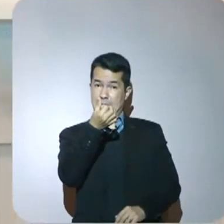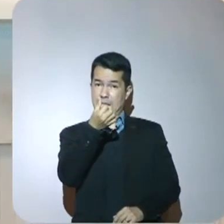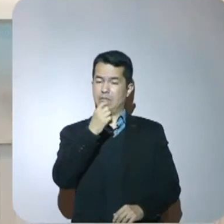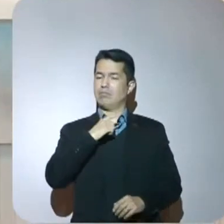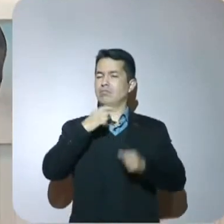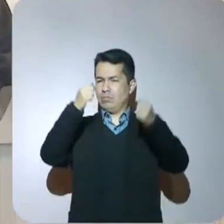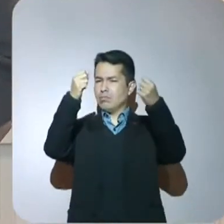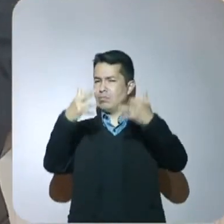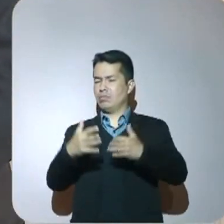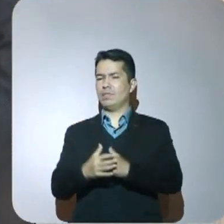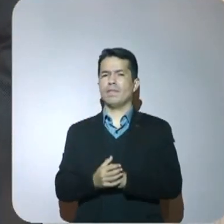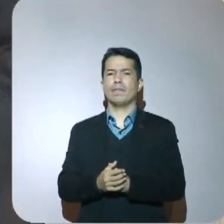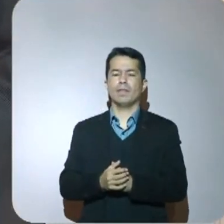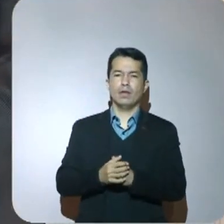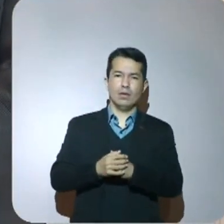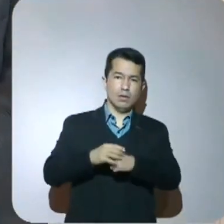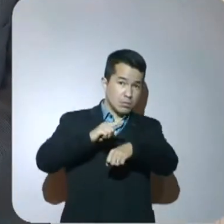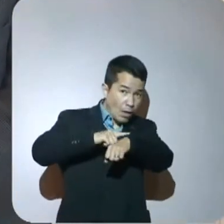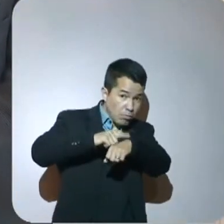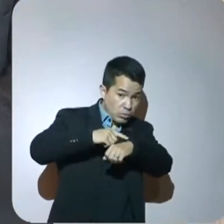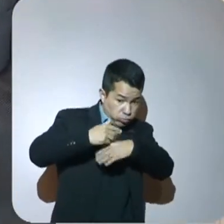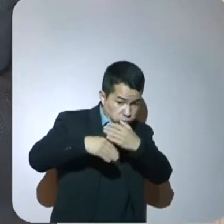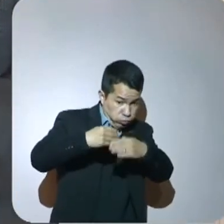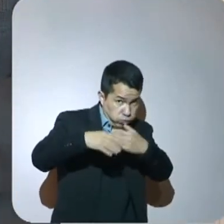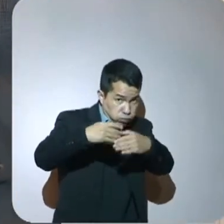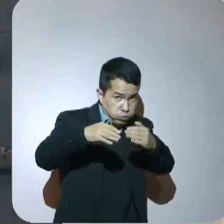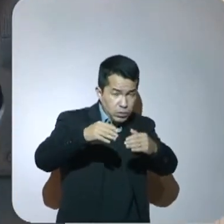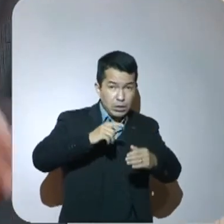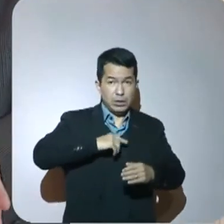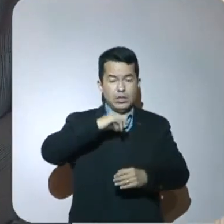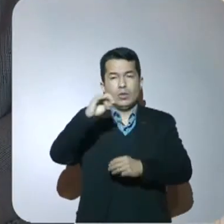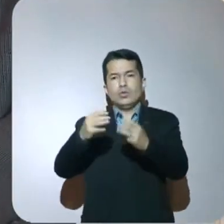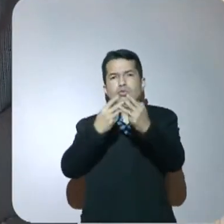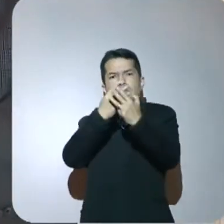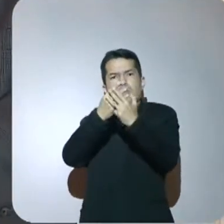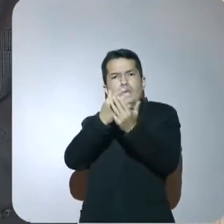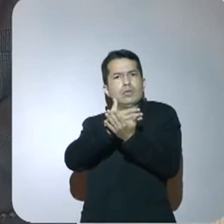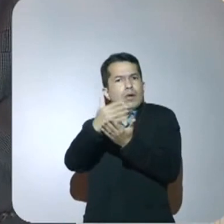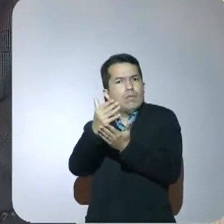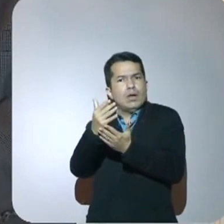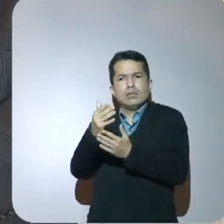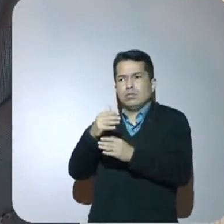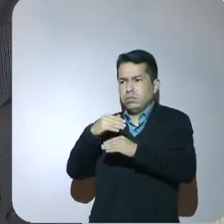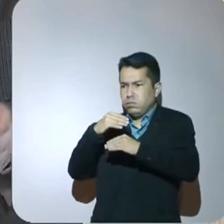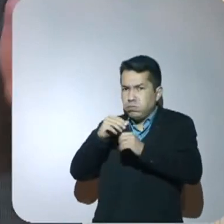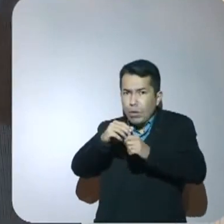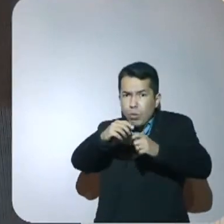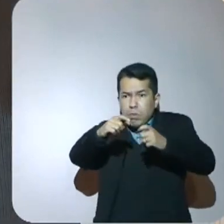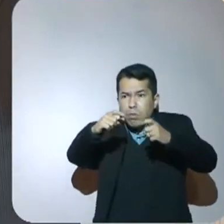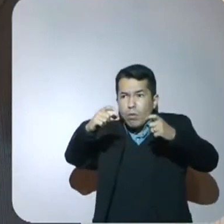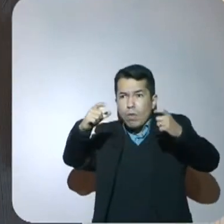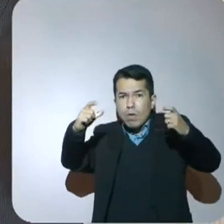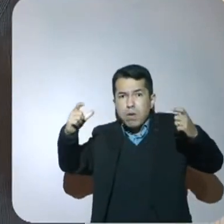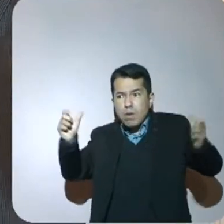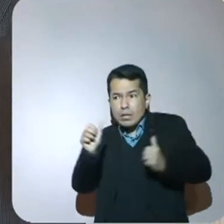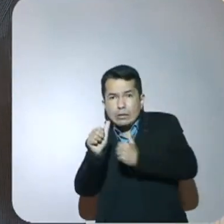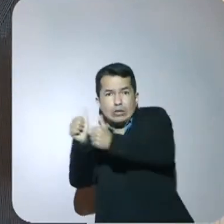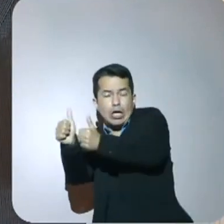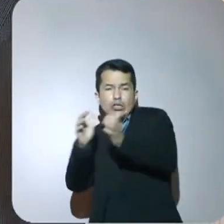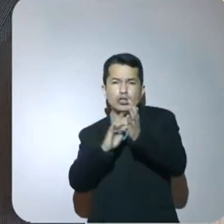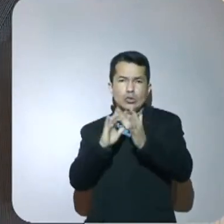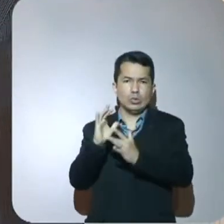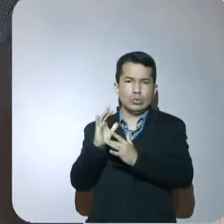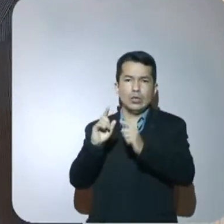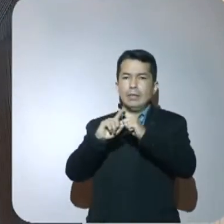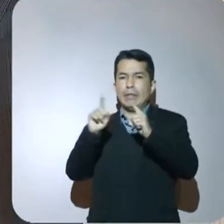assim: algum tempo depois, o número de judeus que se tornaram seguidores de Jesus aumentou muito, e os que tinham sido criados